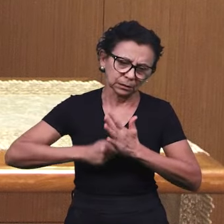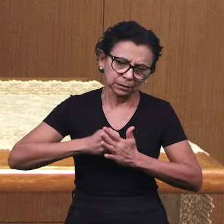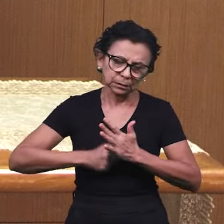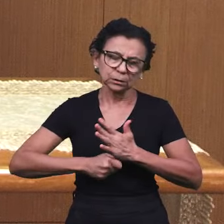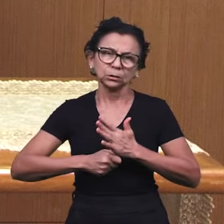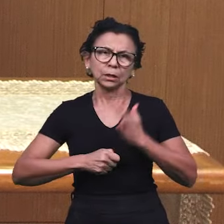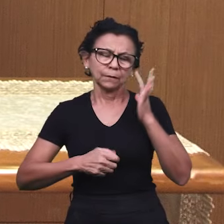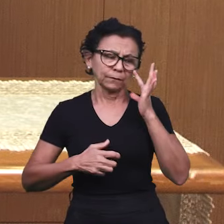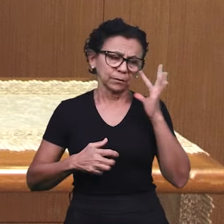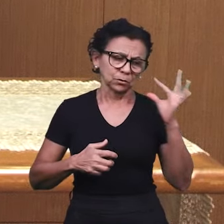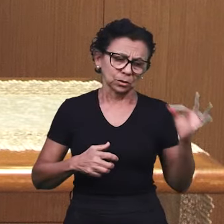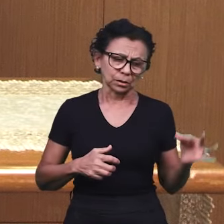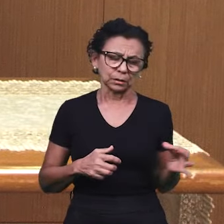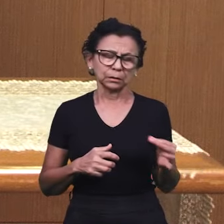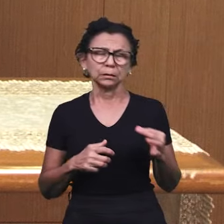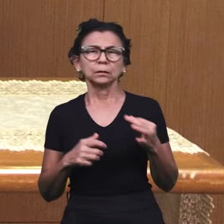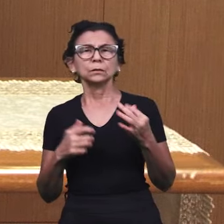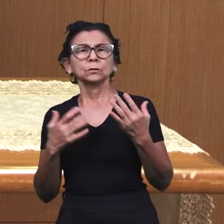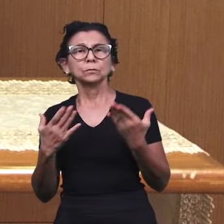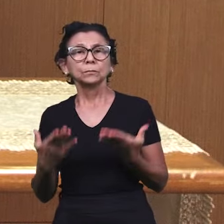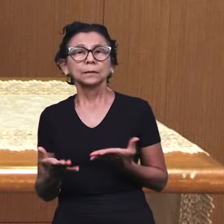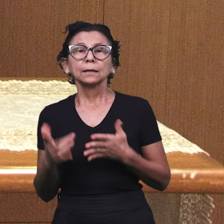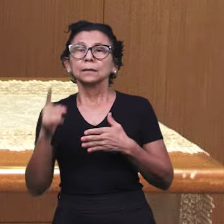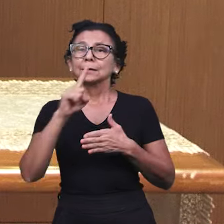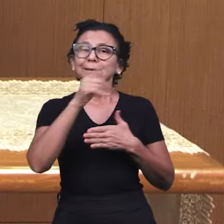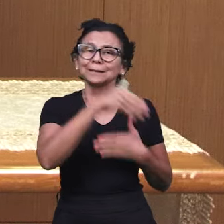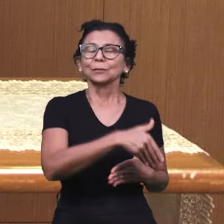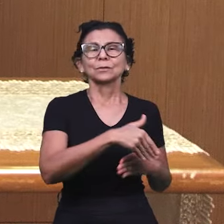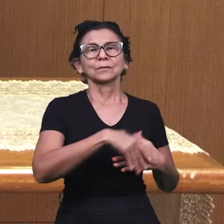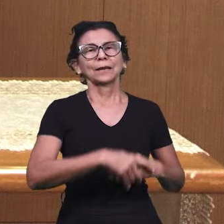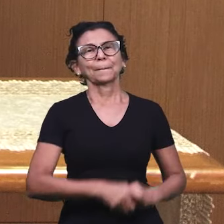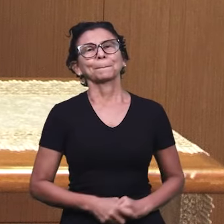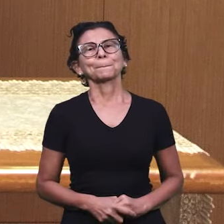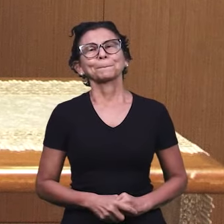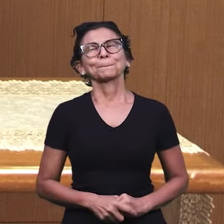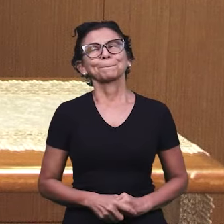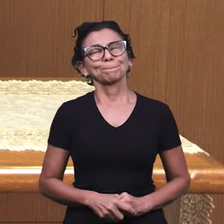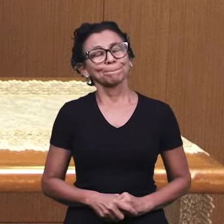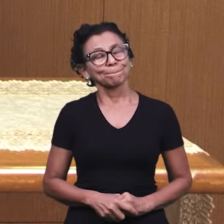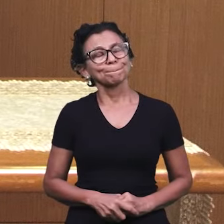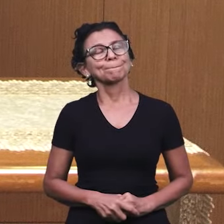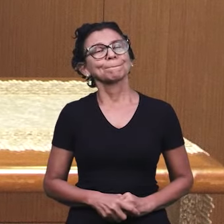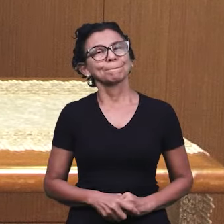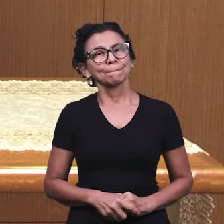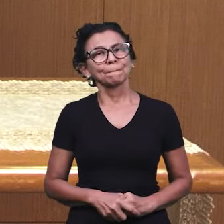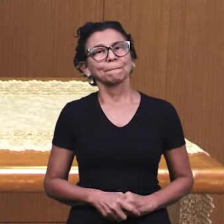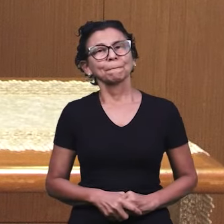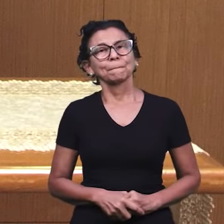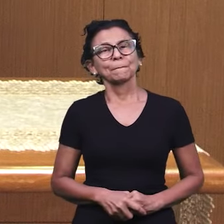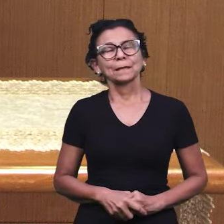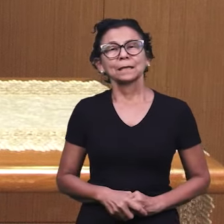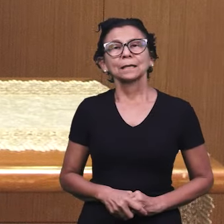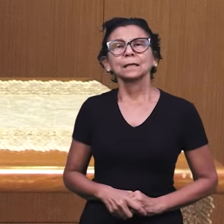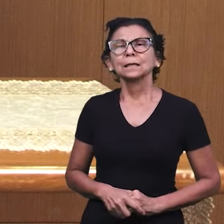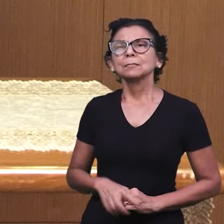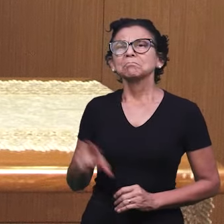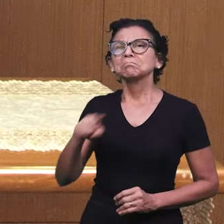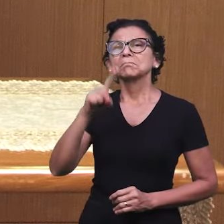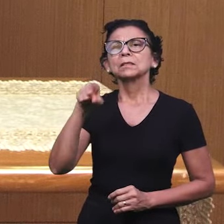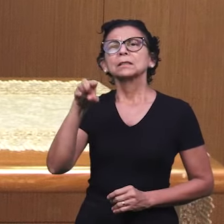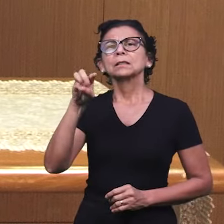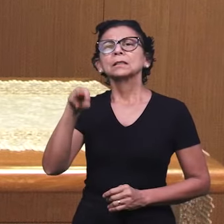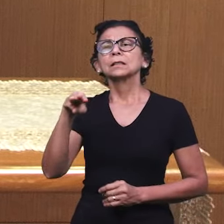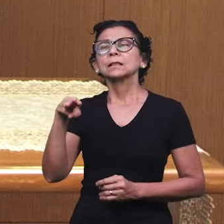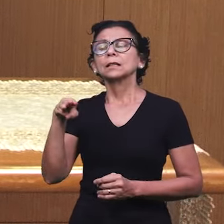em nós os elementos proféticos da saída. Quem vai ser